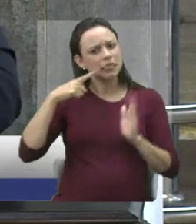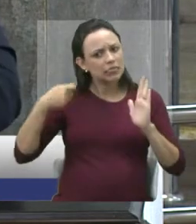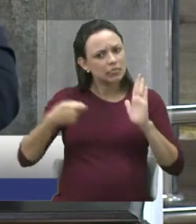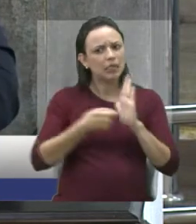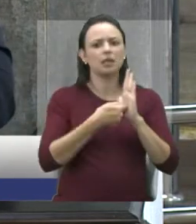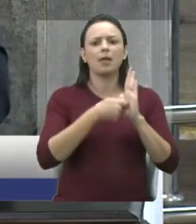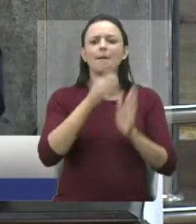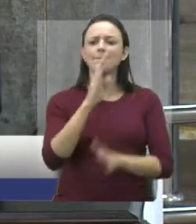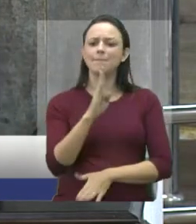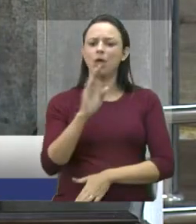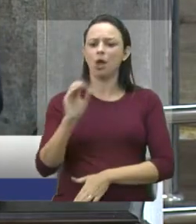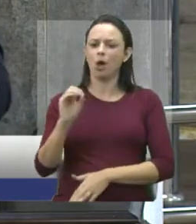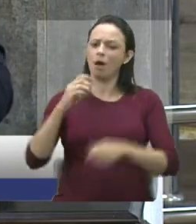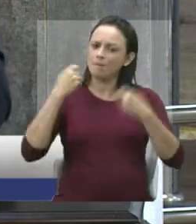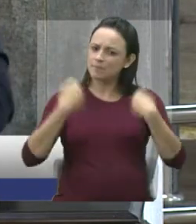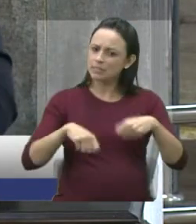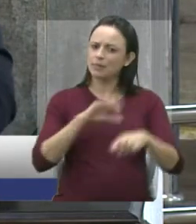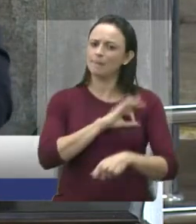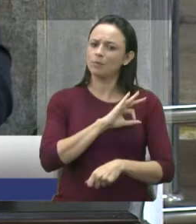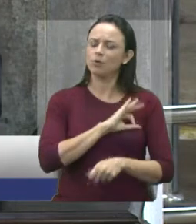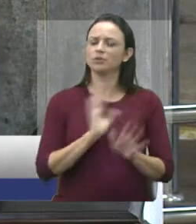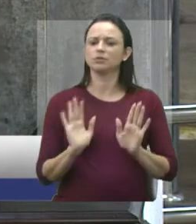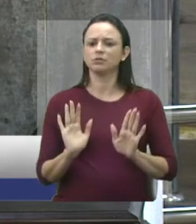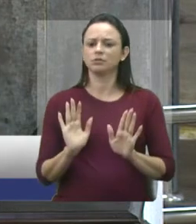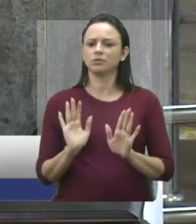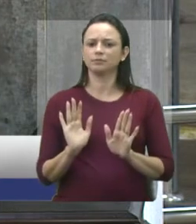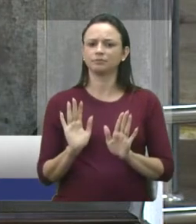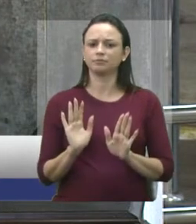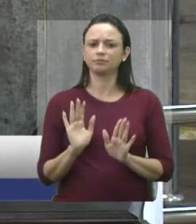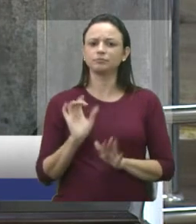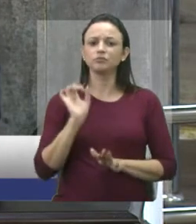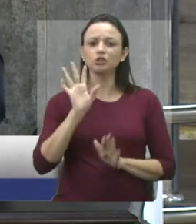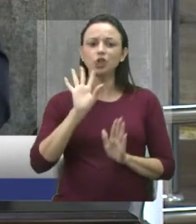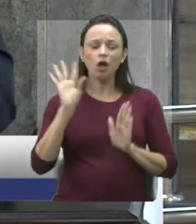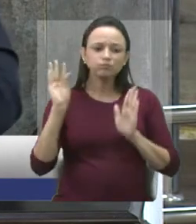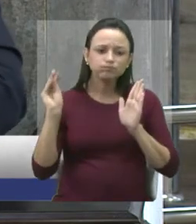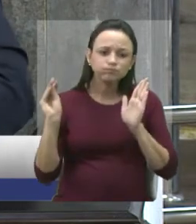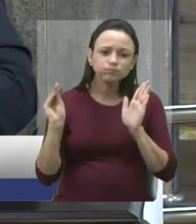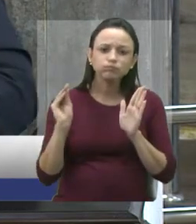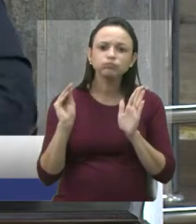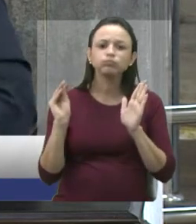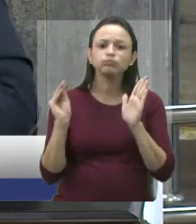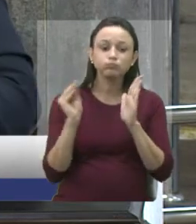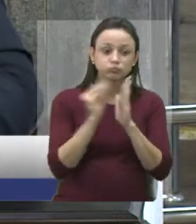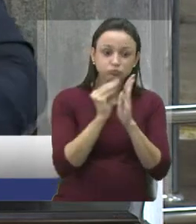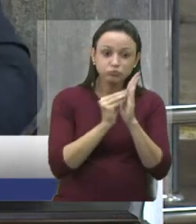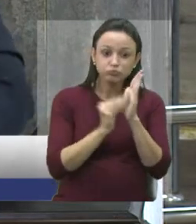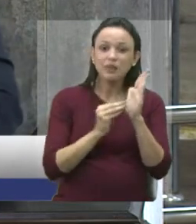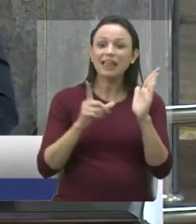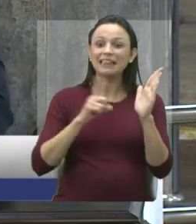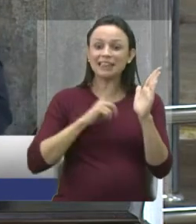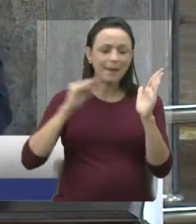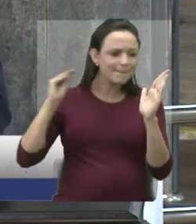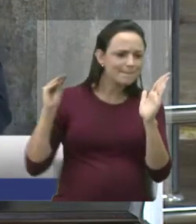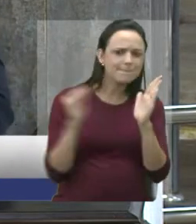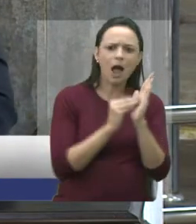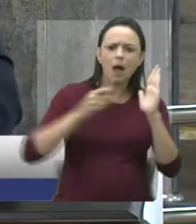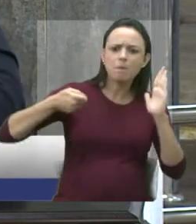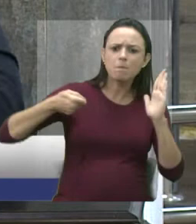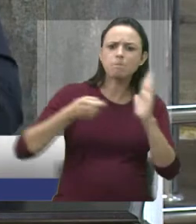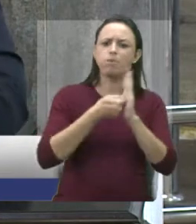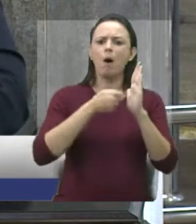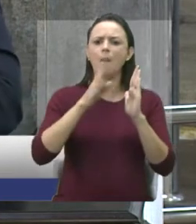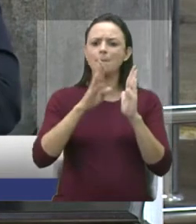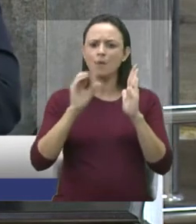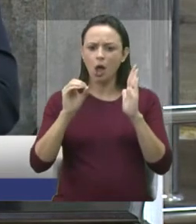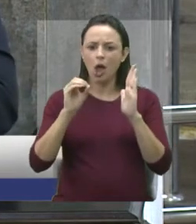fazer o boletim de ocorrência, porque só registrando o fato, nós ganhamos argumento para reivindicar as coisas e